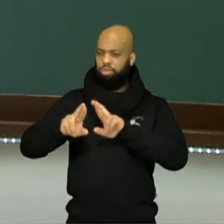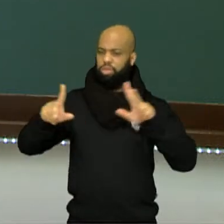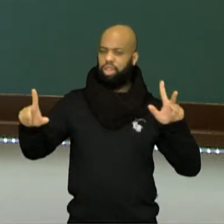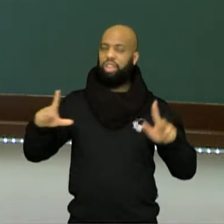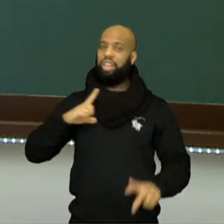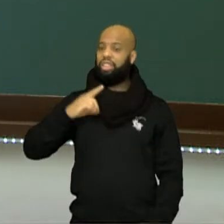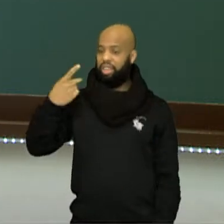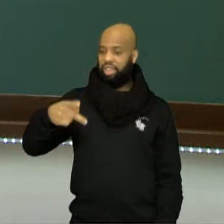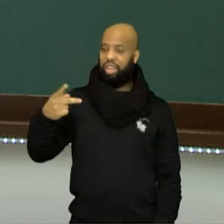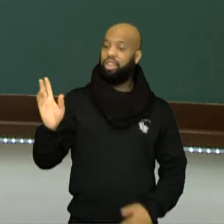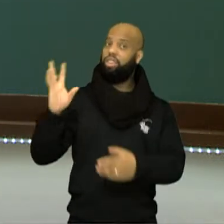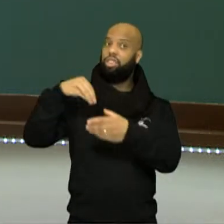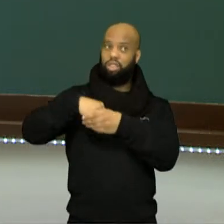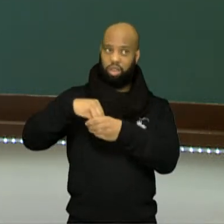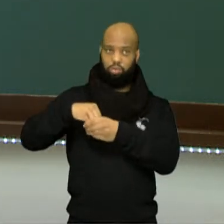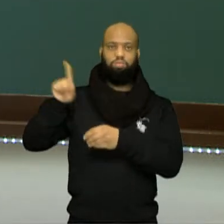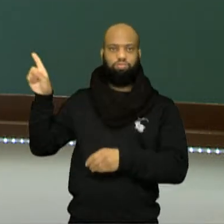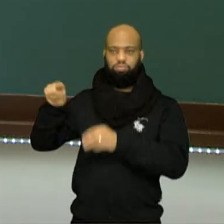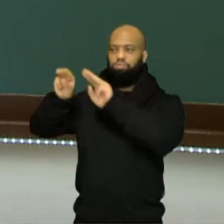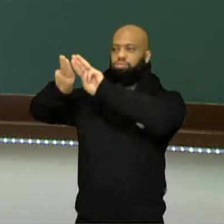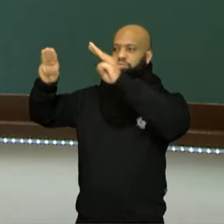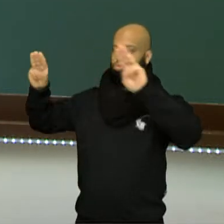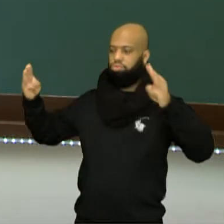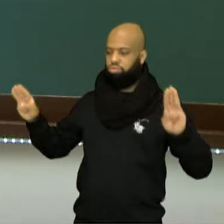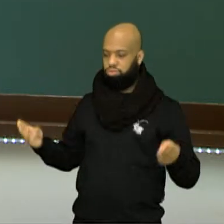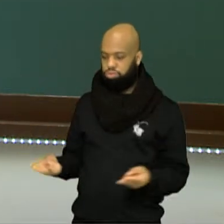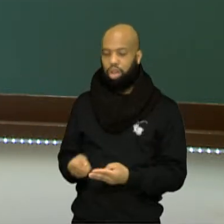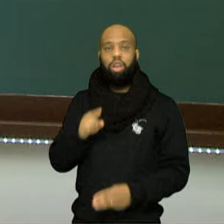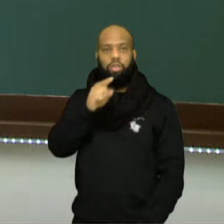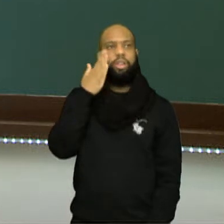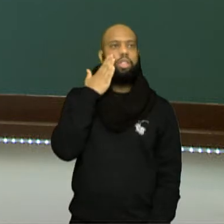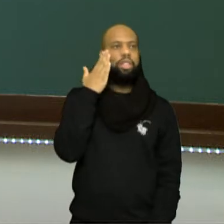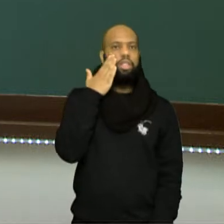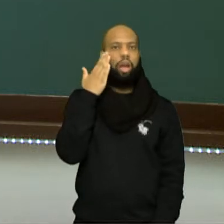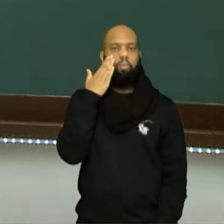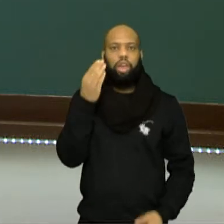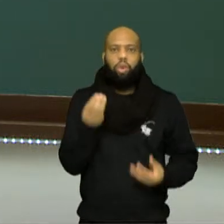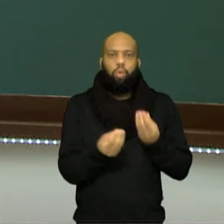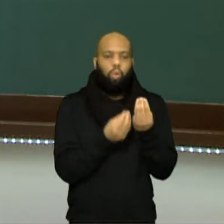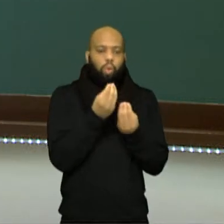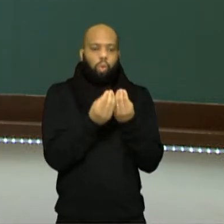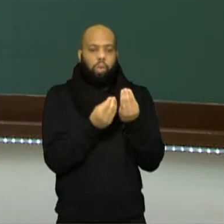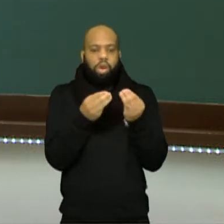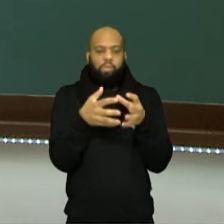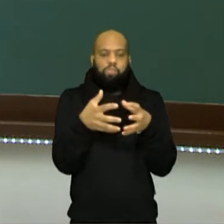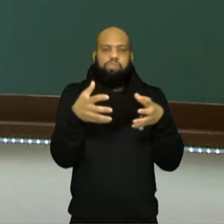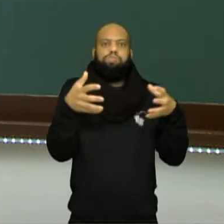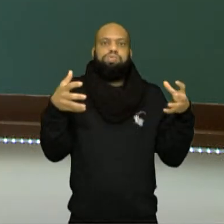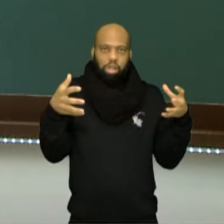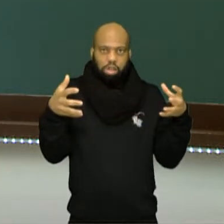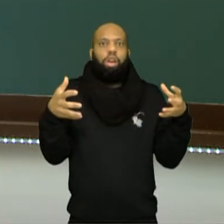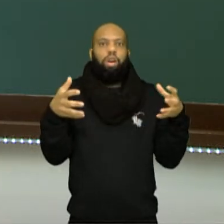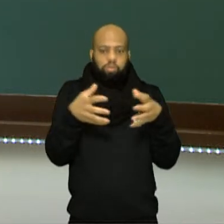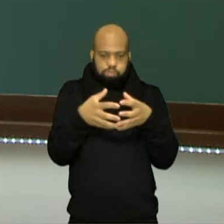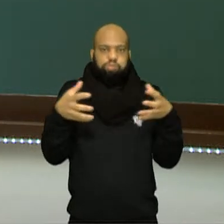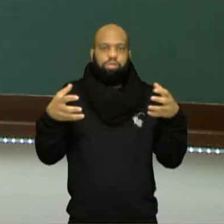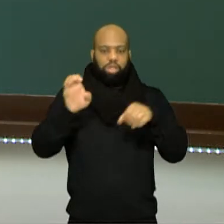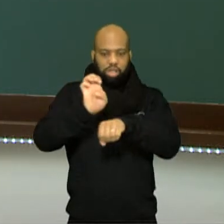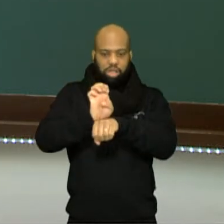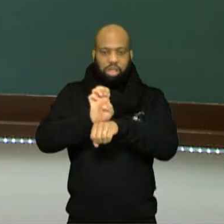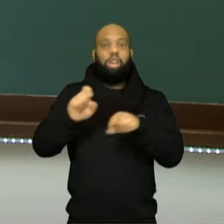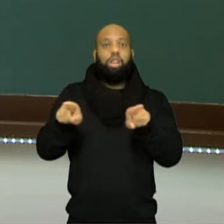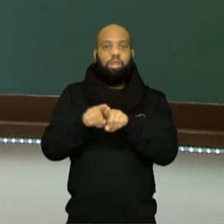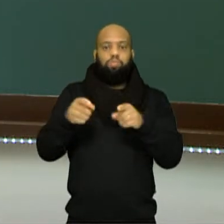temos aqui nesse mapa. Então, só para vocês terem uma noção da grandiosidade desse estado e também